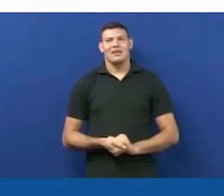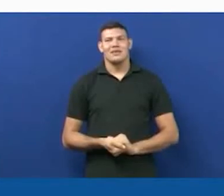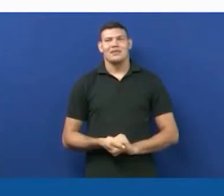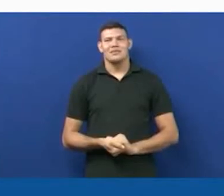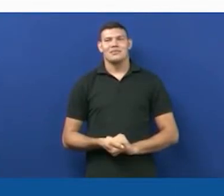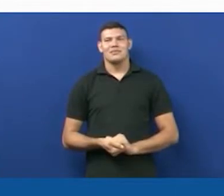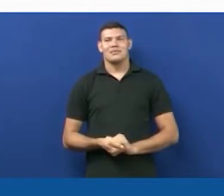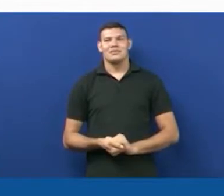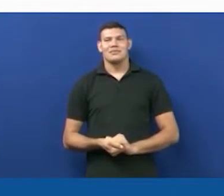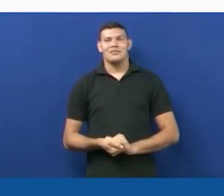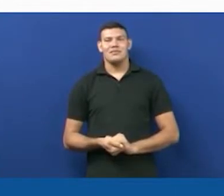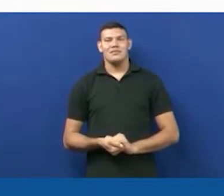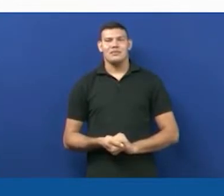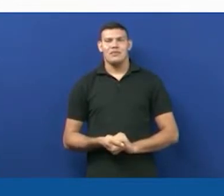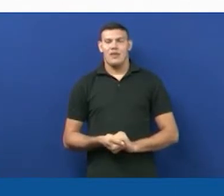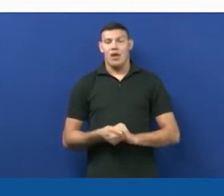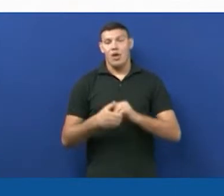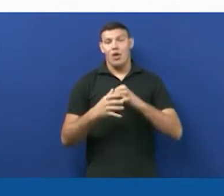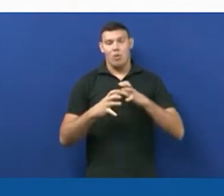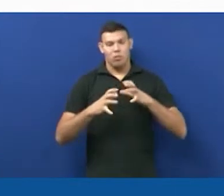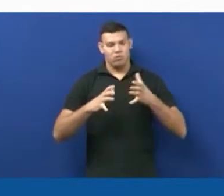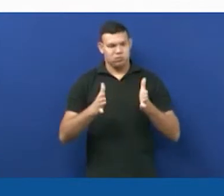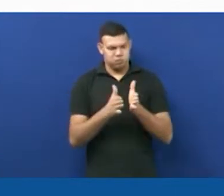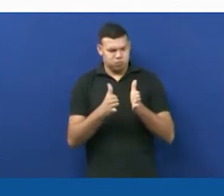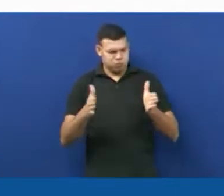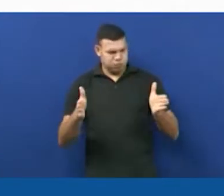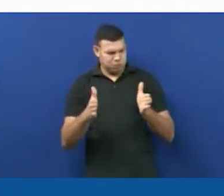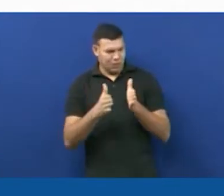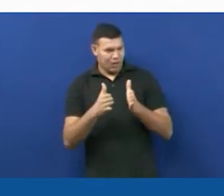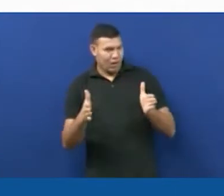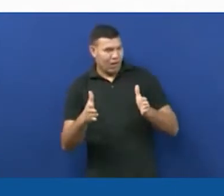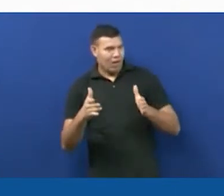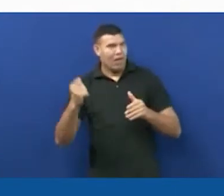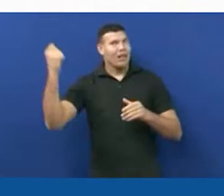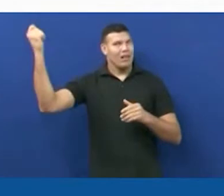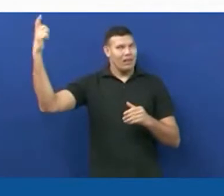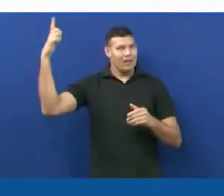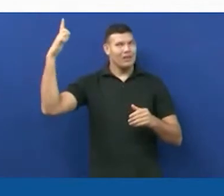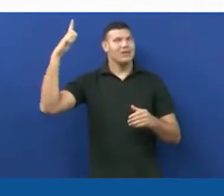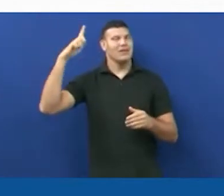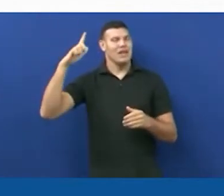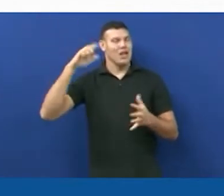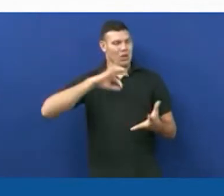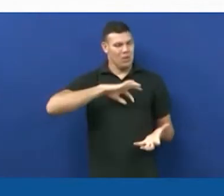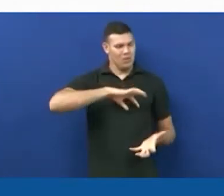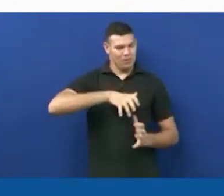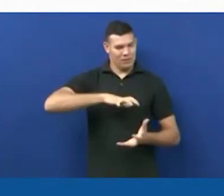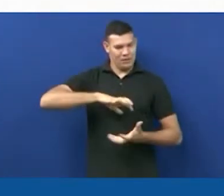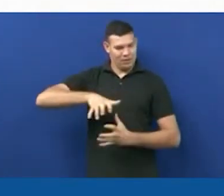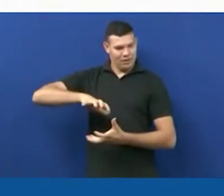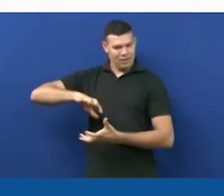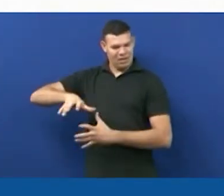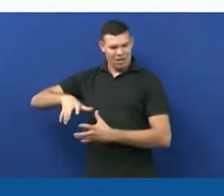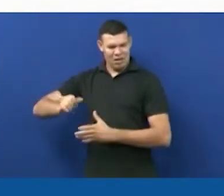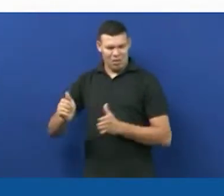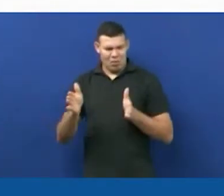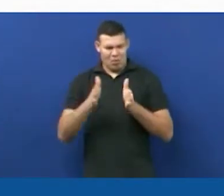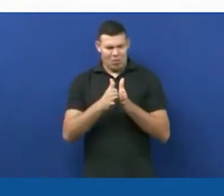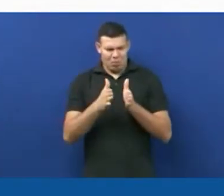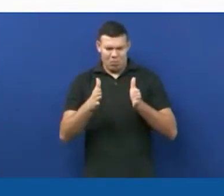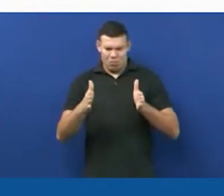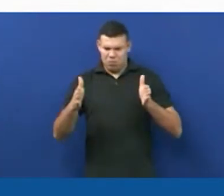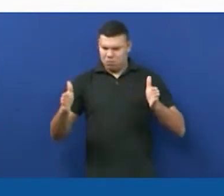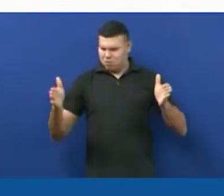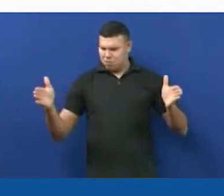Continuando, além do tamanho dos planetas, também temos o tamanho do Sol. Se os planetas têm as suas diferenças de tamanhos, o